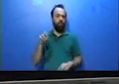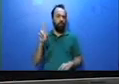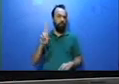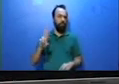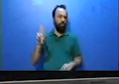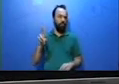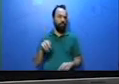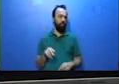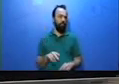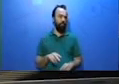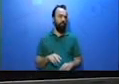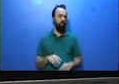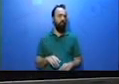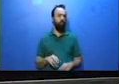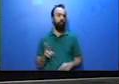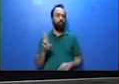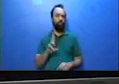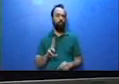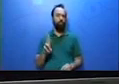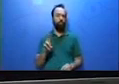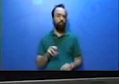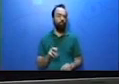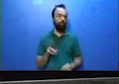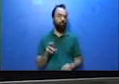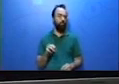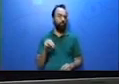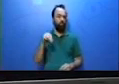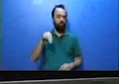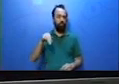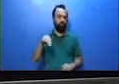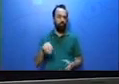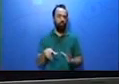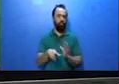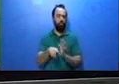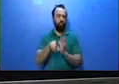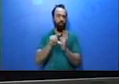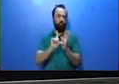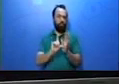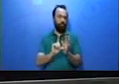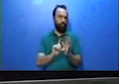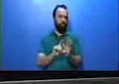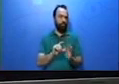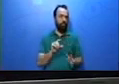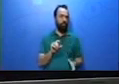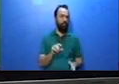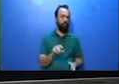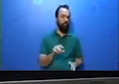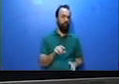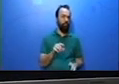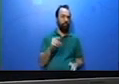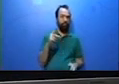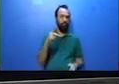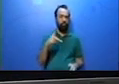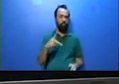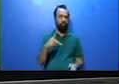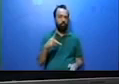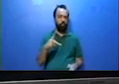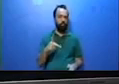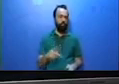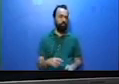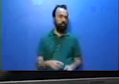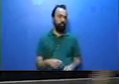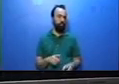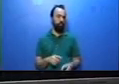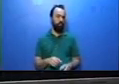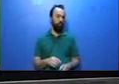né? Muito bem, usamos o M antes, ó. Aqui apareceu a letrinha P, professora, por